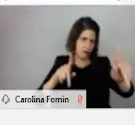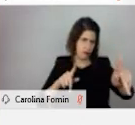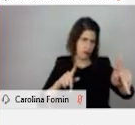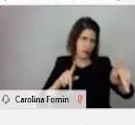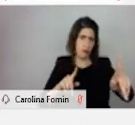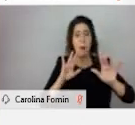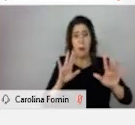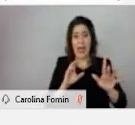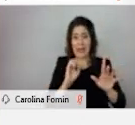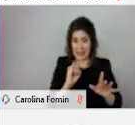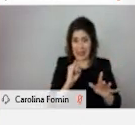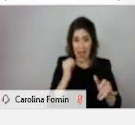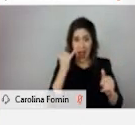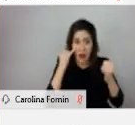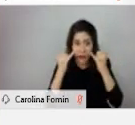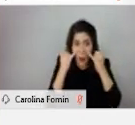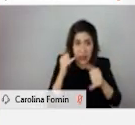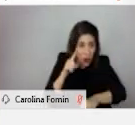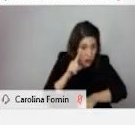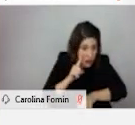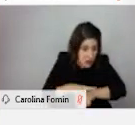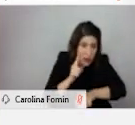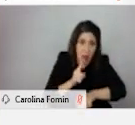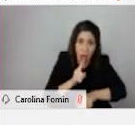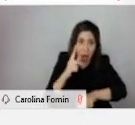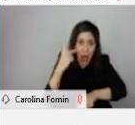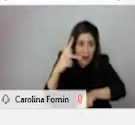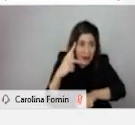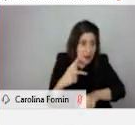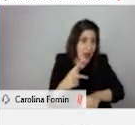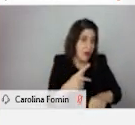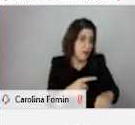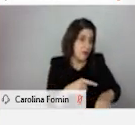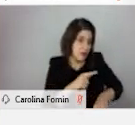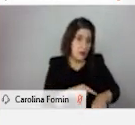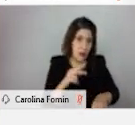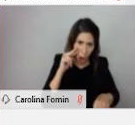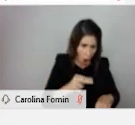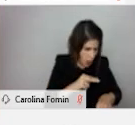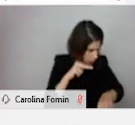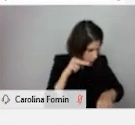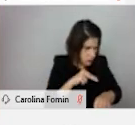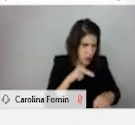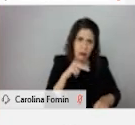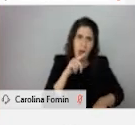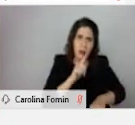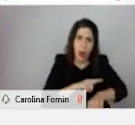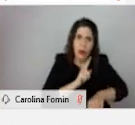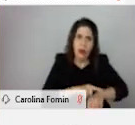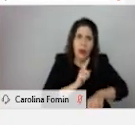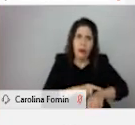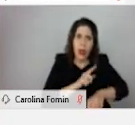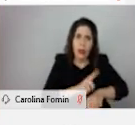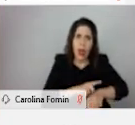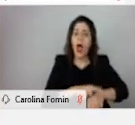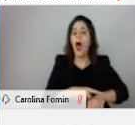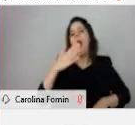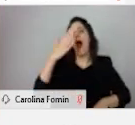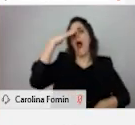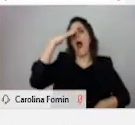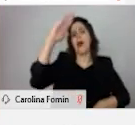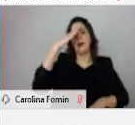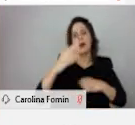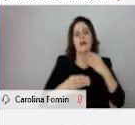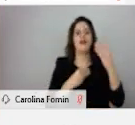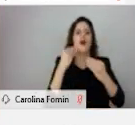informação objetiva, colhida a cada minuto do seu paciente, se você, médico, olha essa informação, é muito mais fácil para você entender o que está acontecendo, inclusive